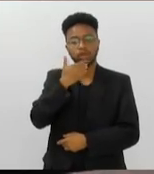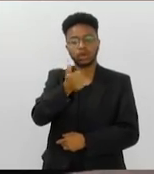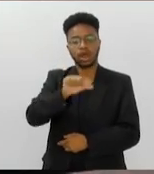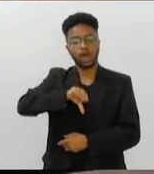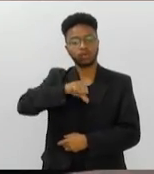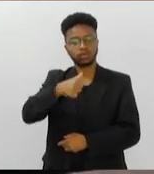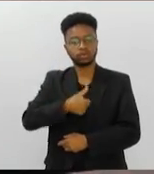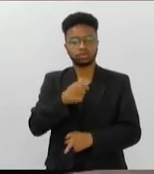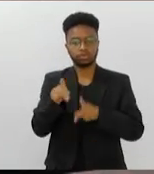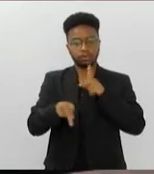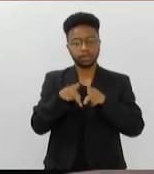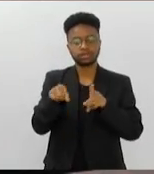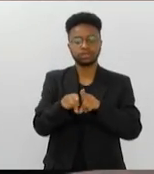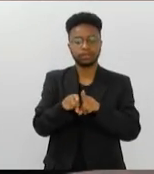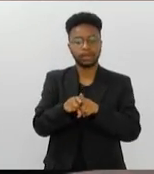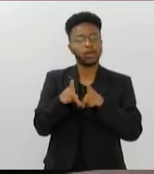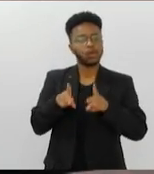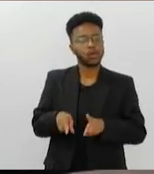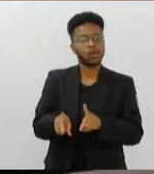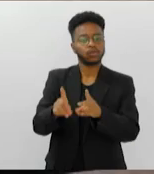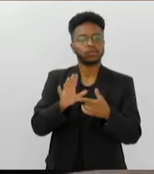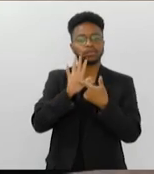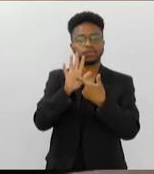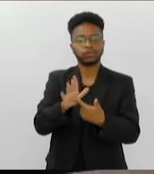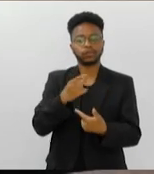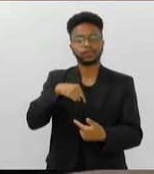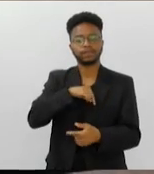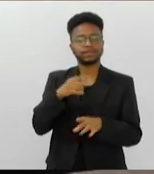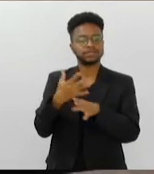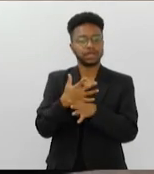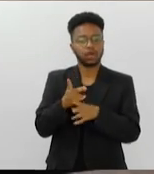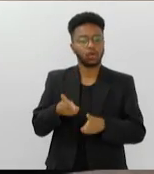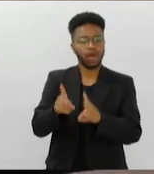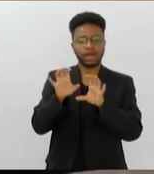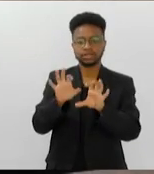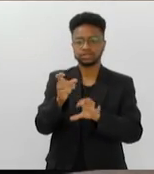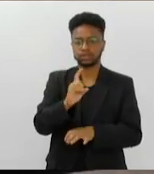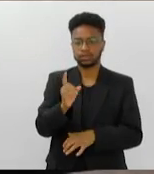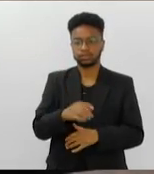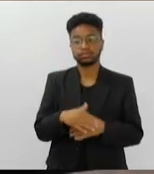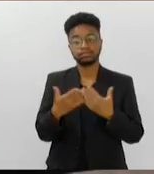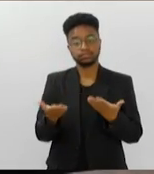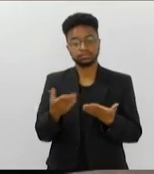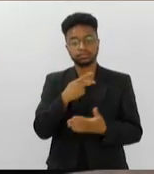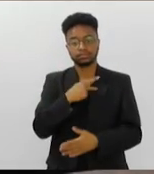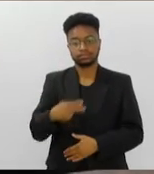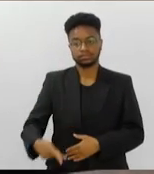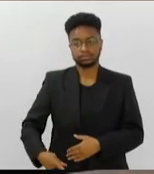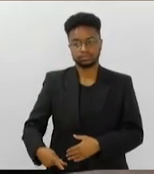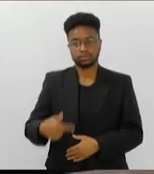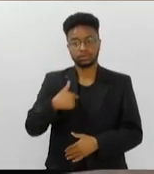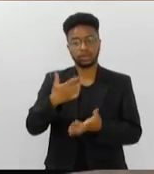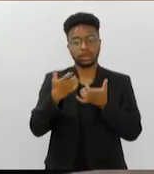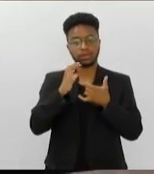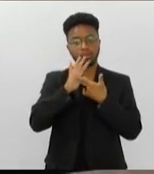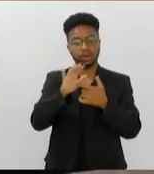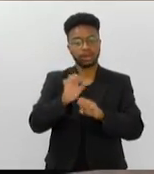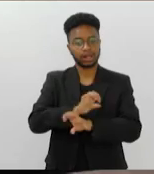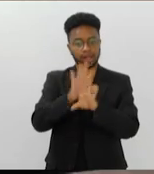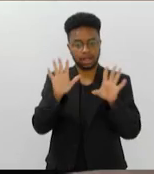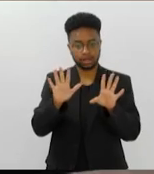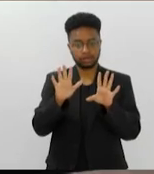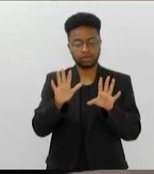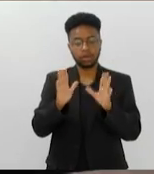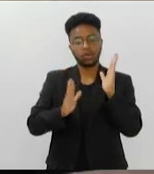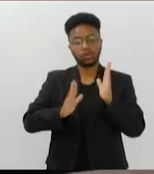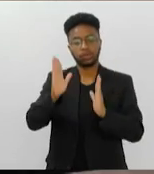povo, levantar a cabeça e mostrar que a cidade não vai continuar desse jeito. Então, presidente, para ficar claro que mesmo em